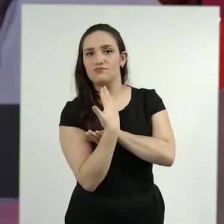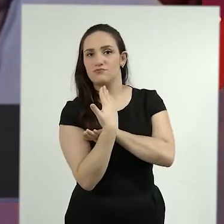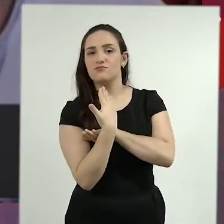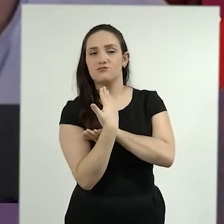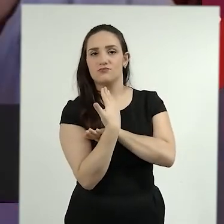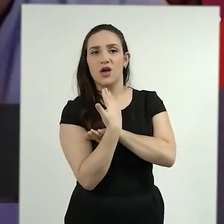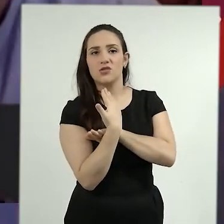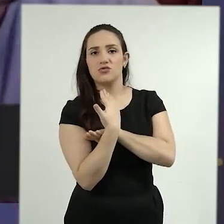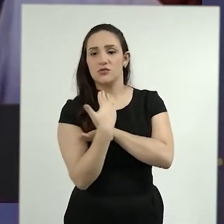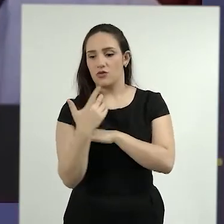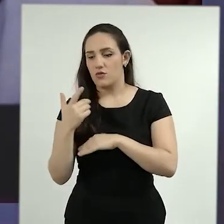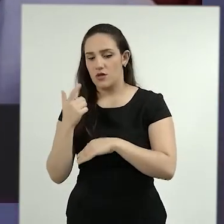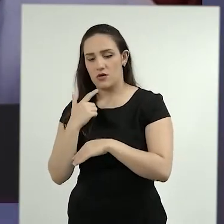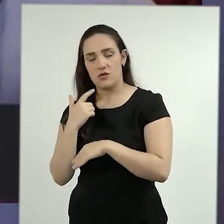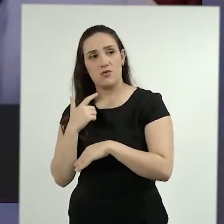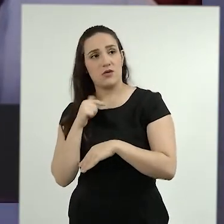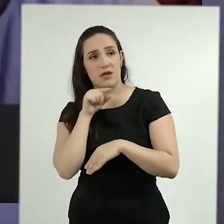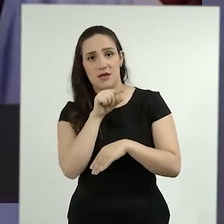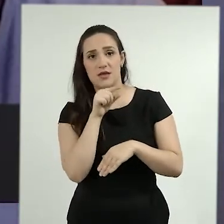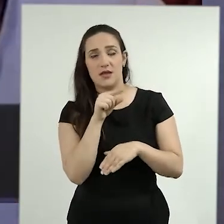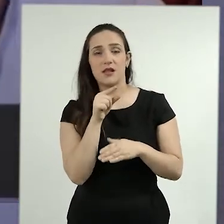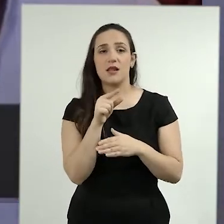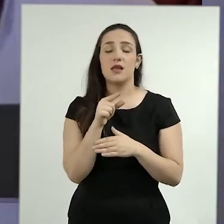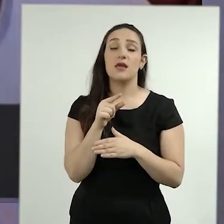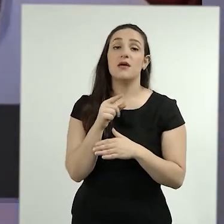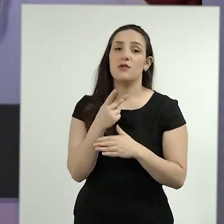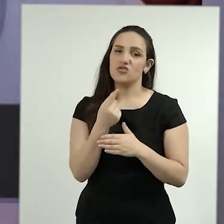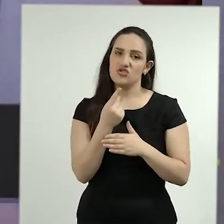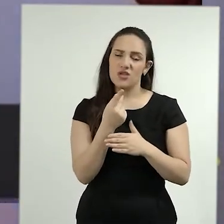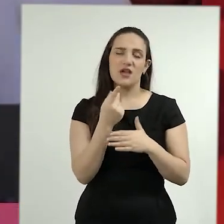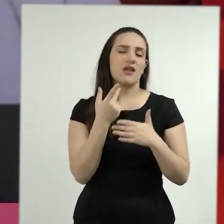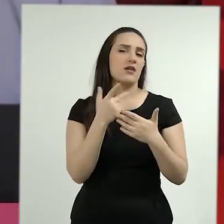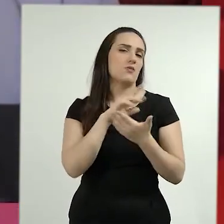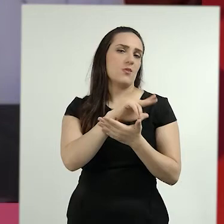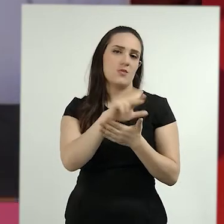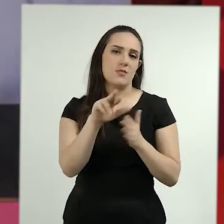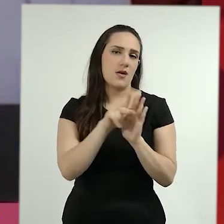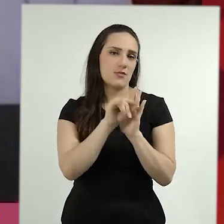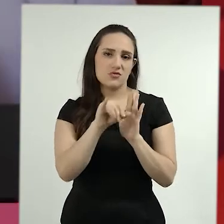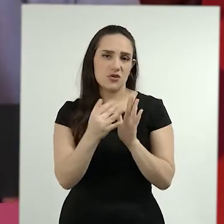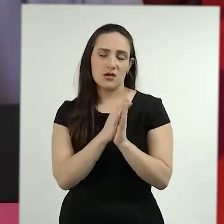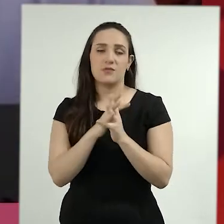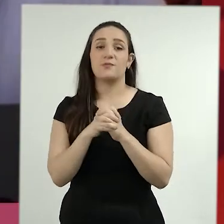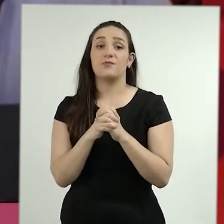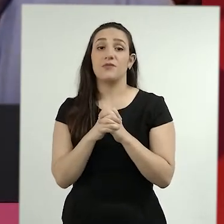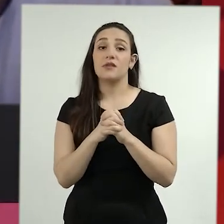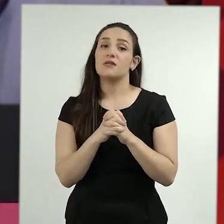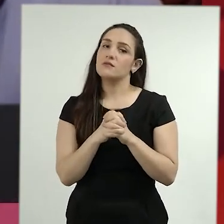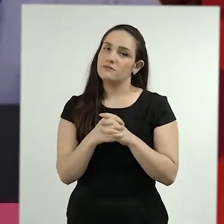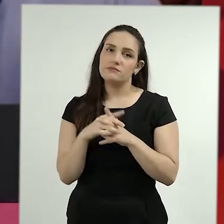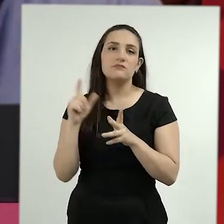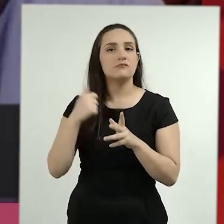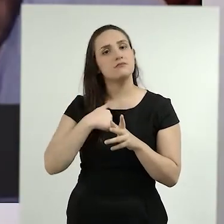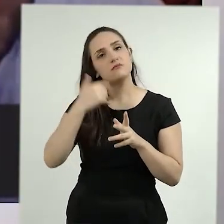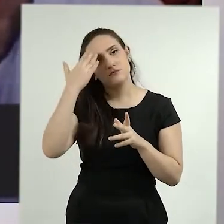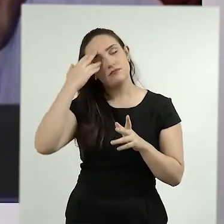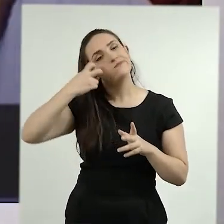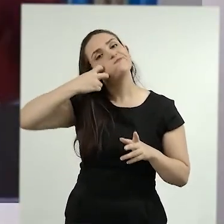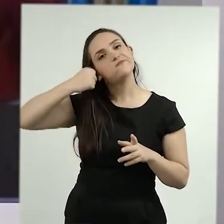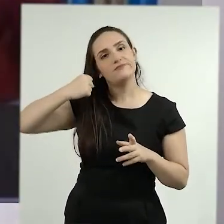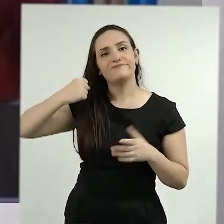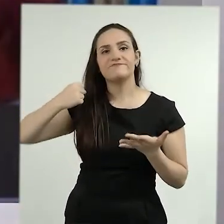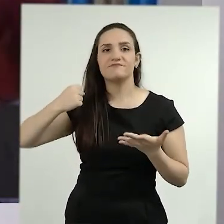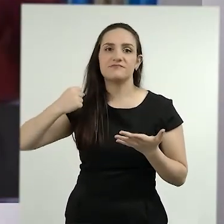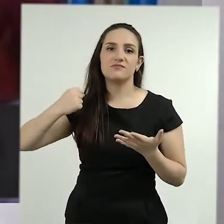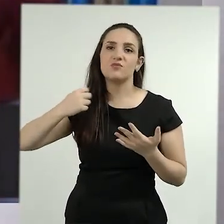a parte deles, que é entrando com as mitigações. Claro que, como eu mencionei, existem as questões econômicas, né? A